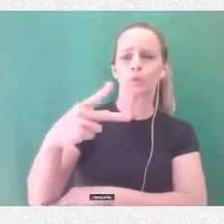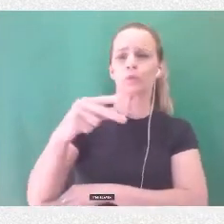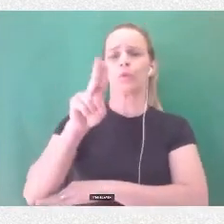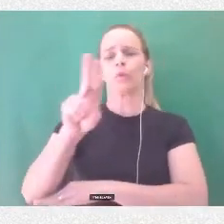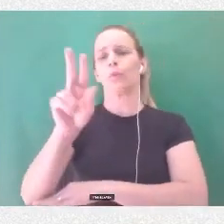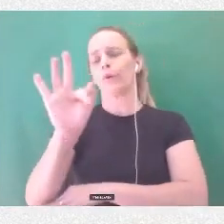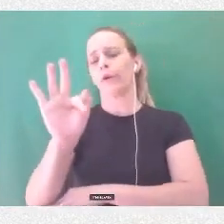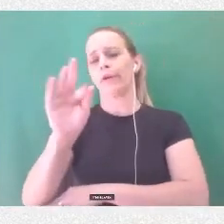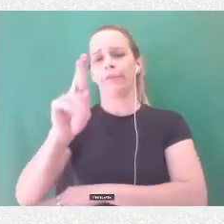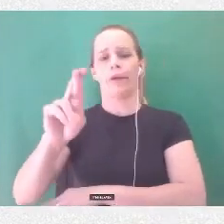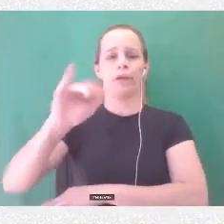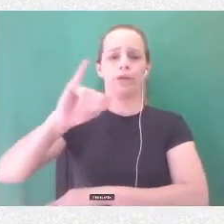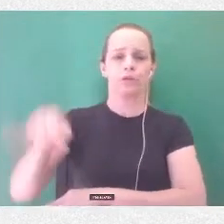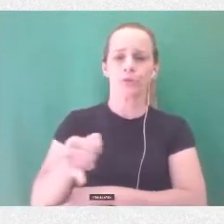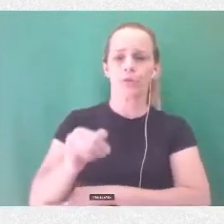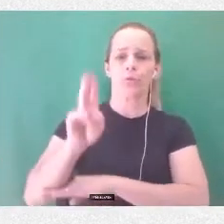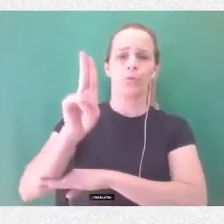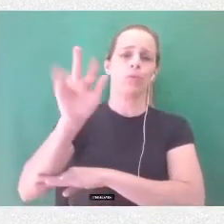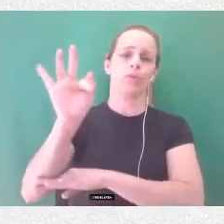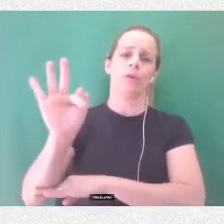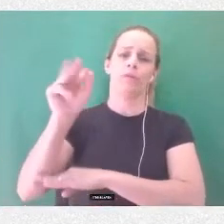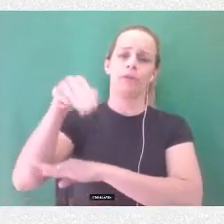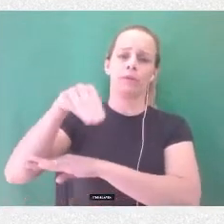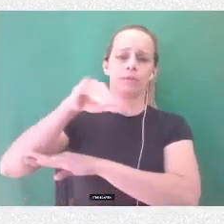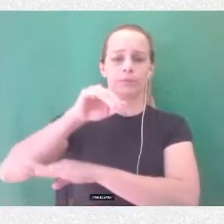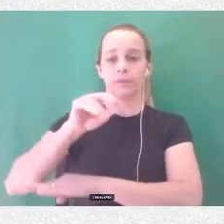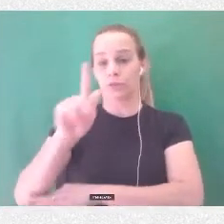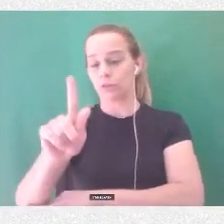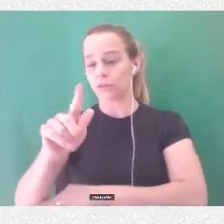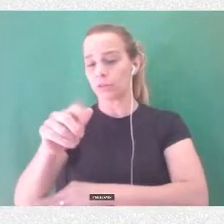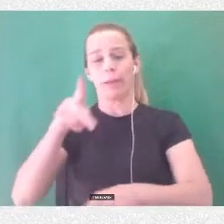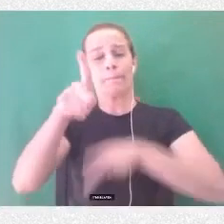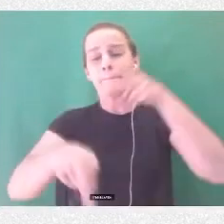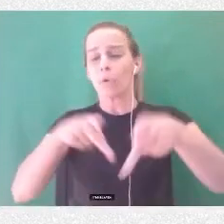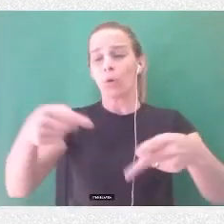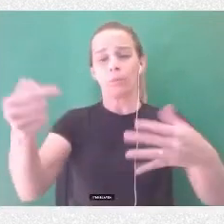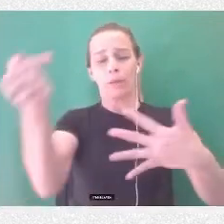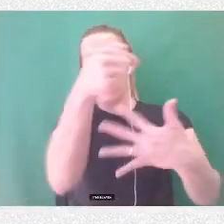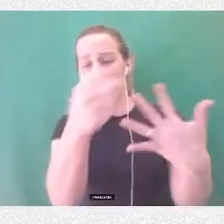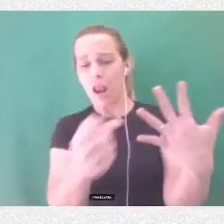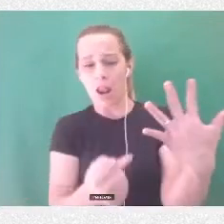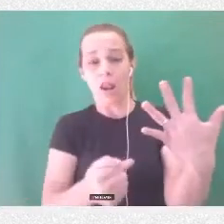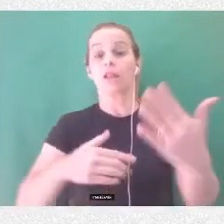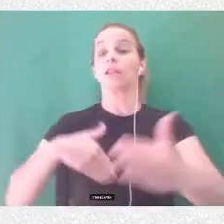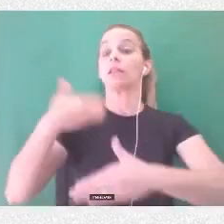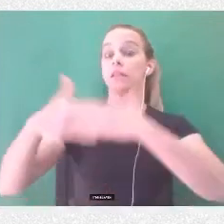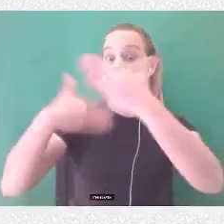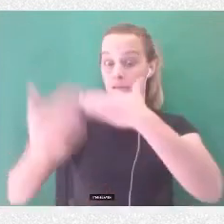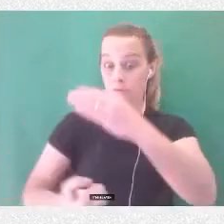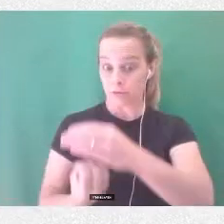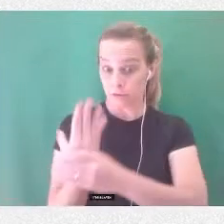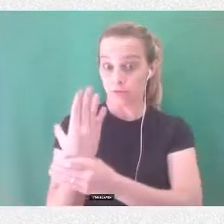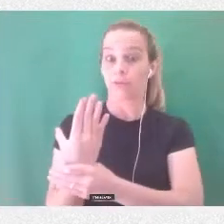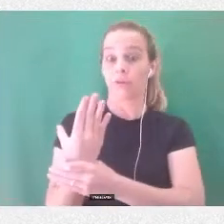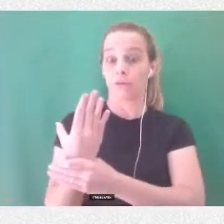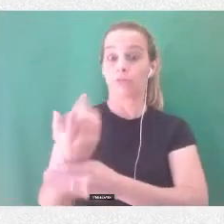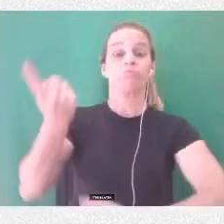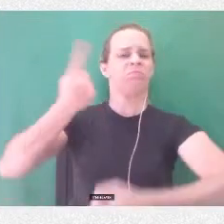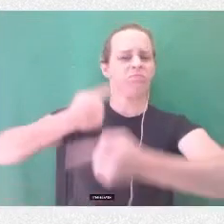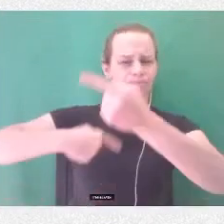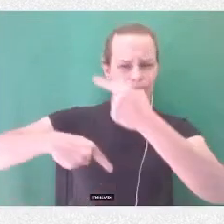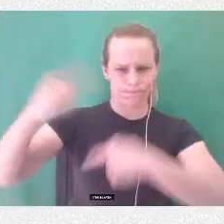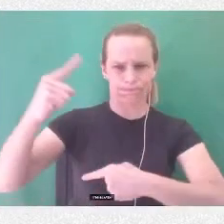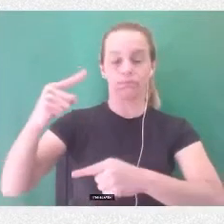UFRJ, da UFMG e outras universidades públicas brasileiras, está desenvolvendo, até aqui com bastante sucesso,